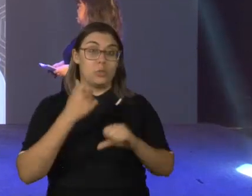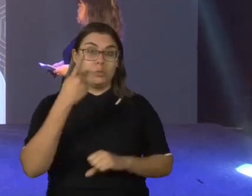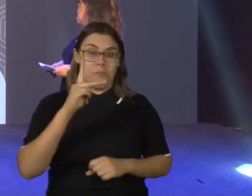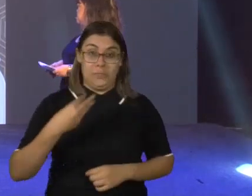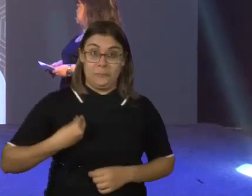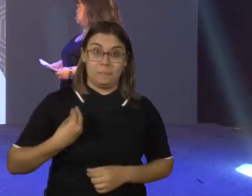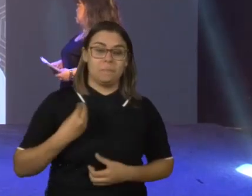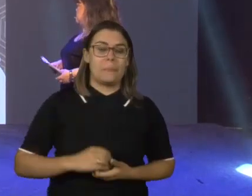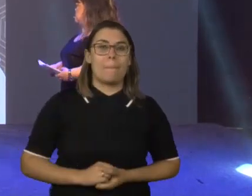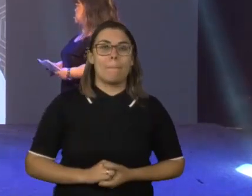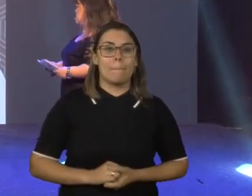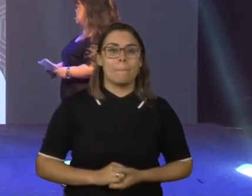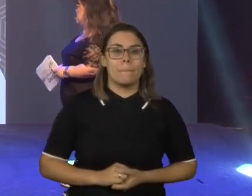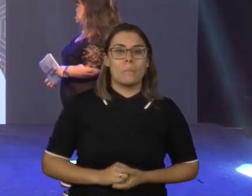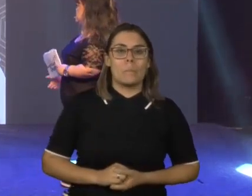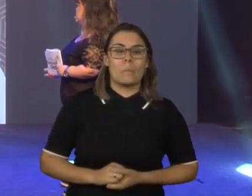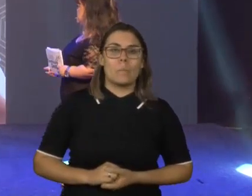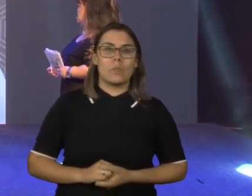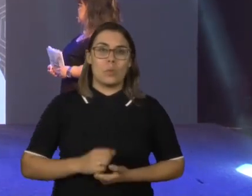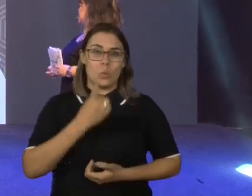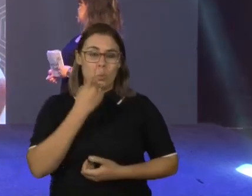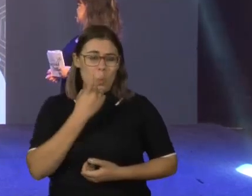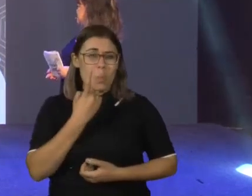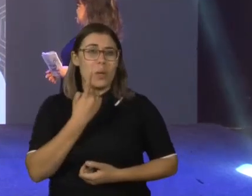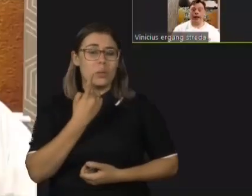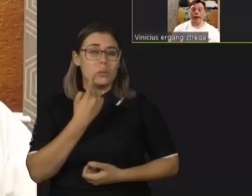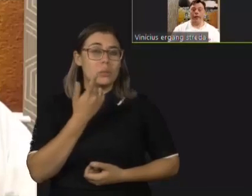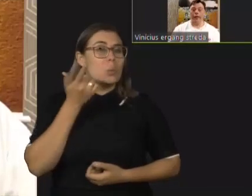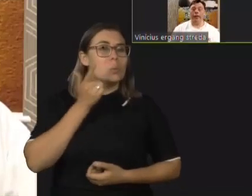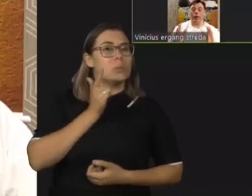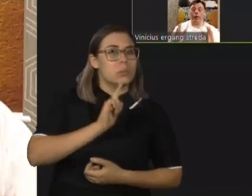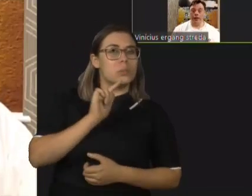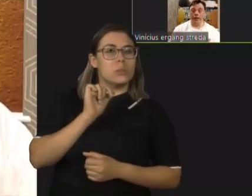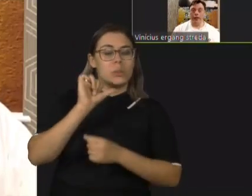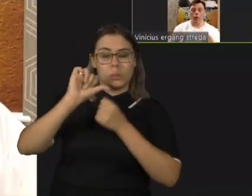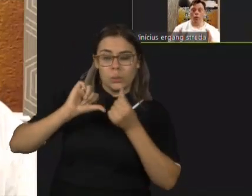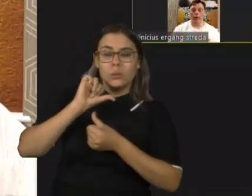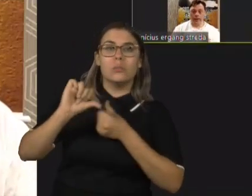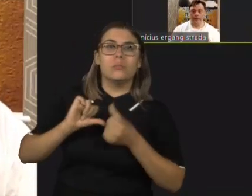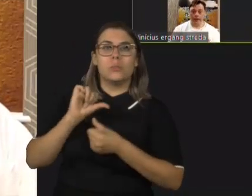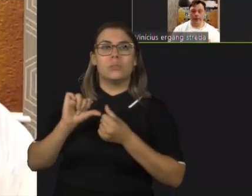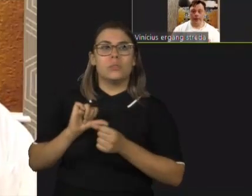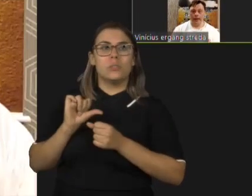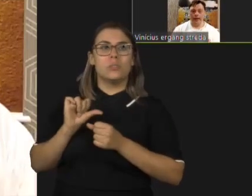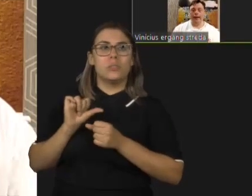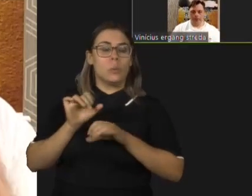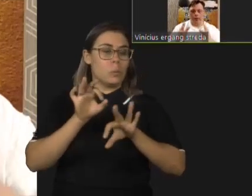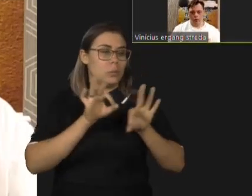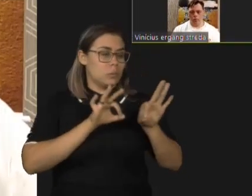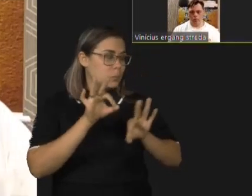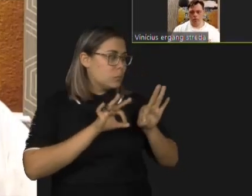expedição? Um dos grandes resultados das conquistas de autonomia e independência é a Expedição